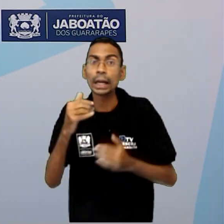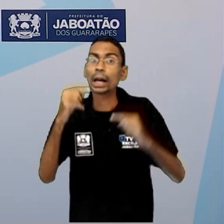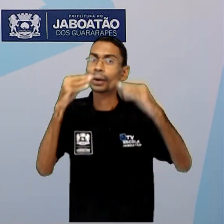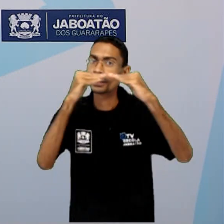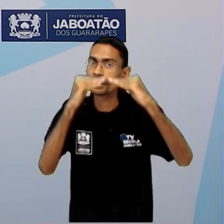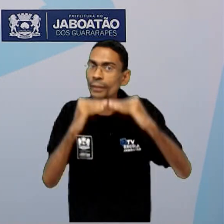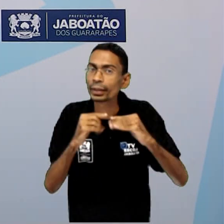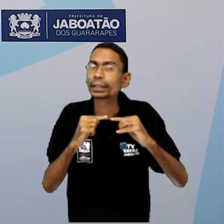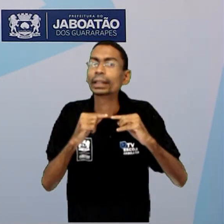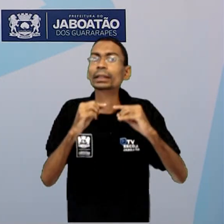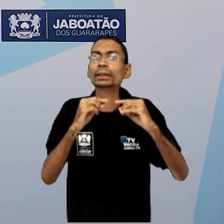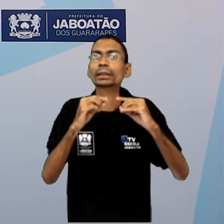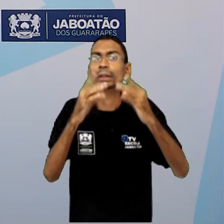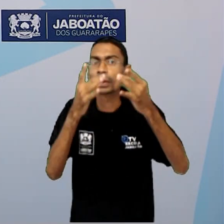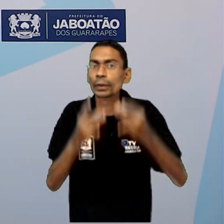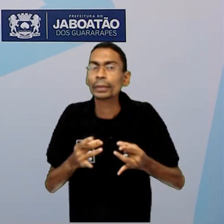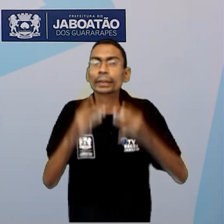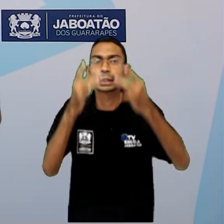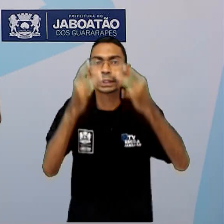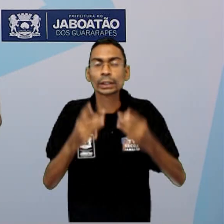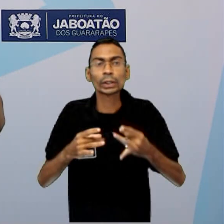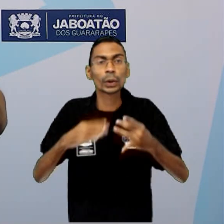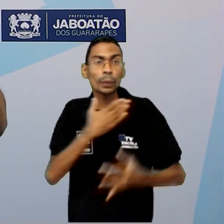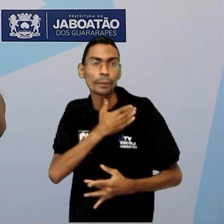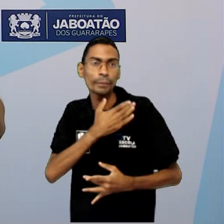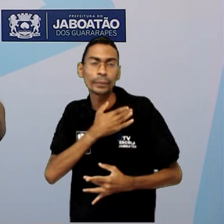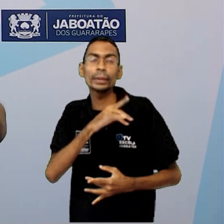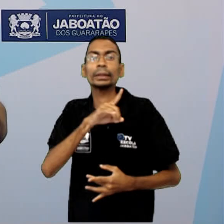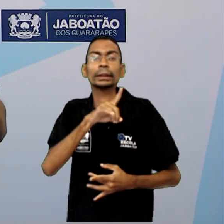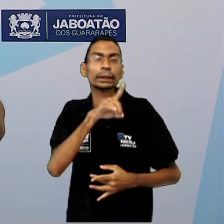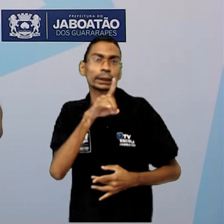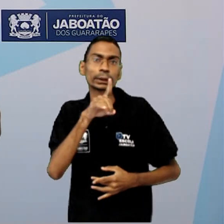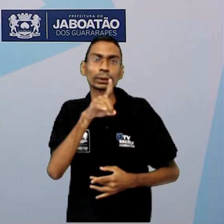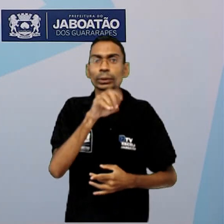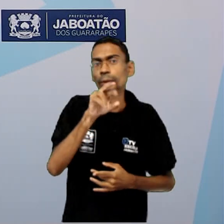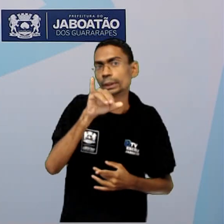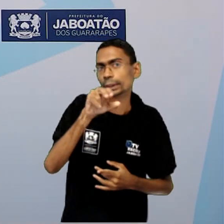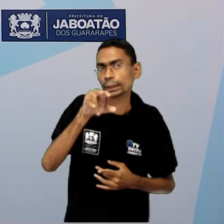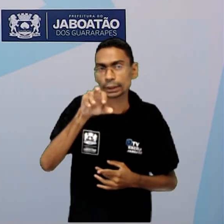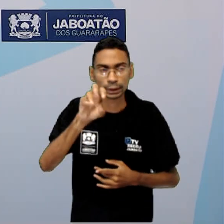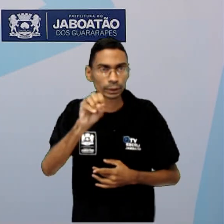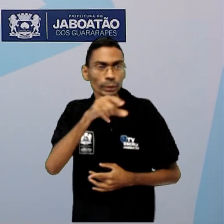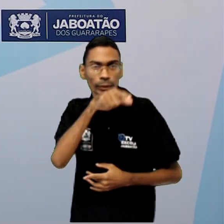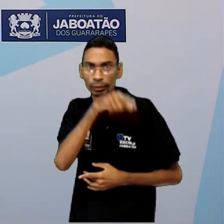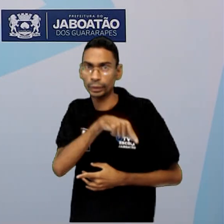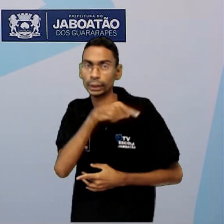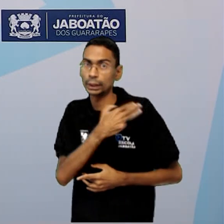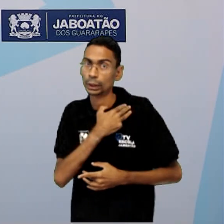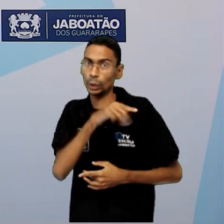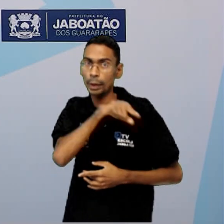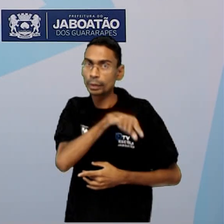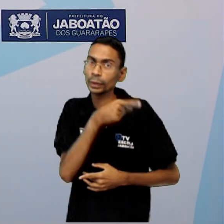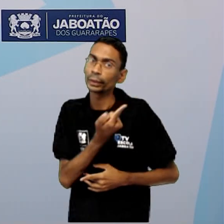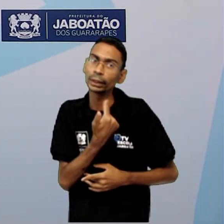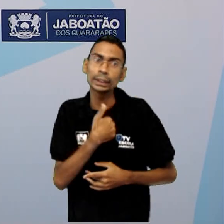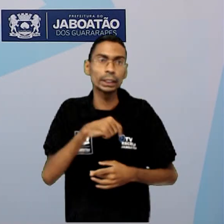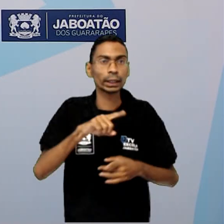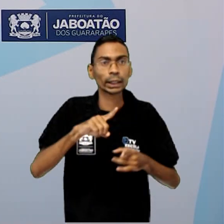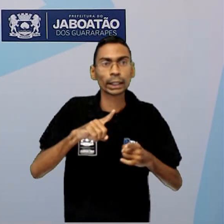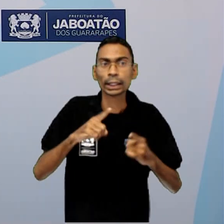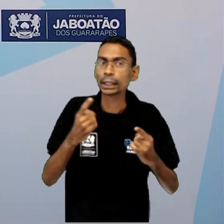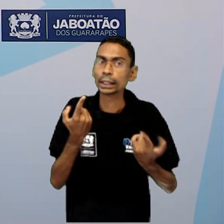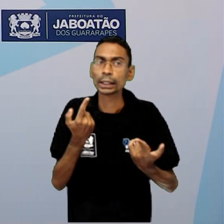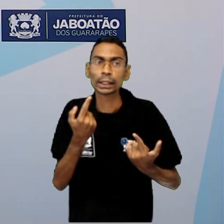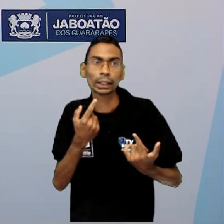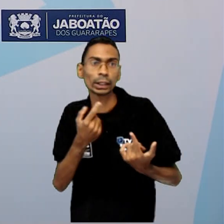O capitão donatário, ele não era proprietário da capitania hereditária. Certo? Quem era proprietário